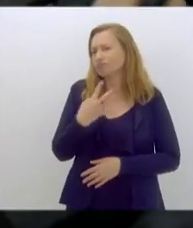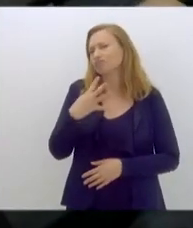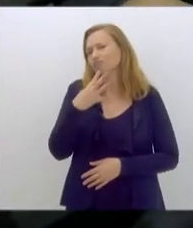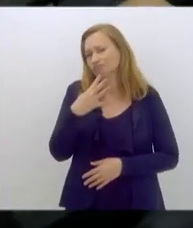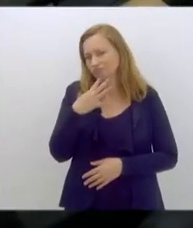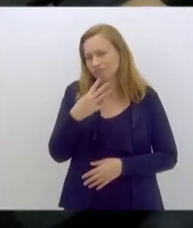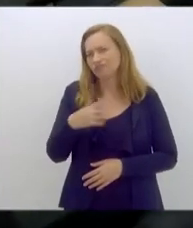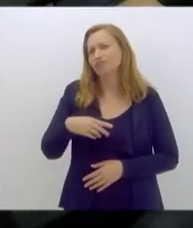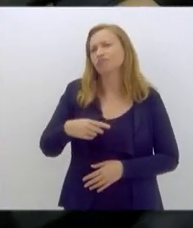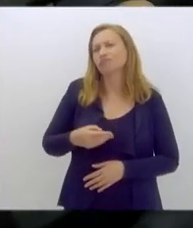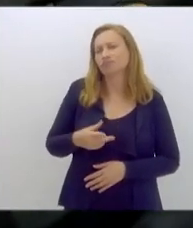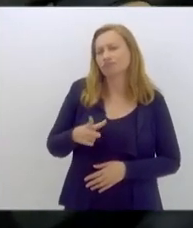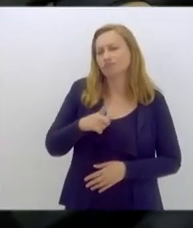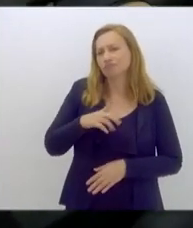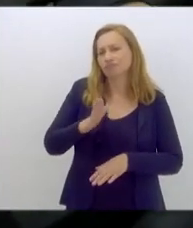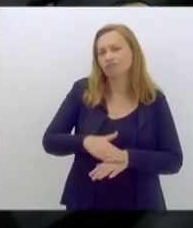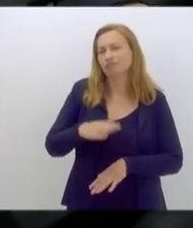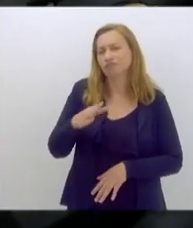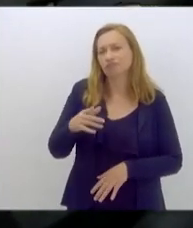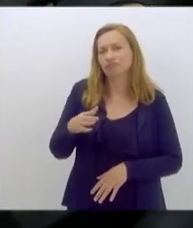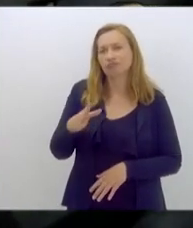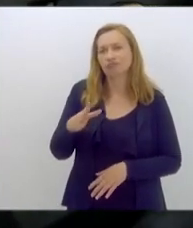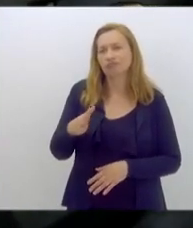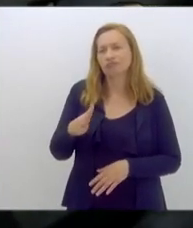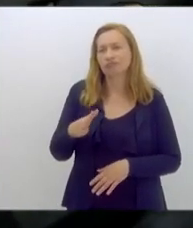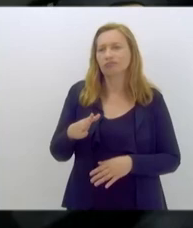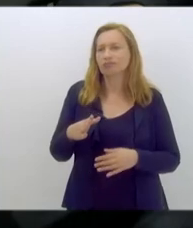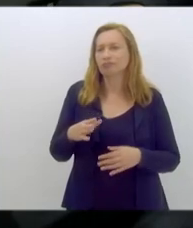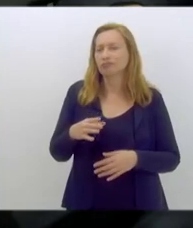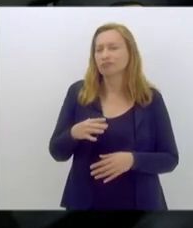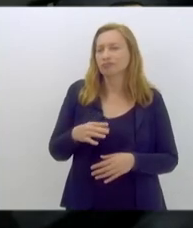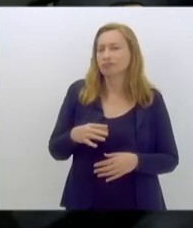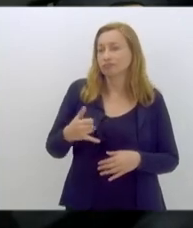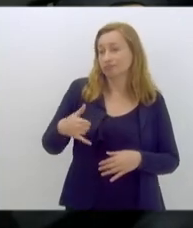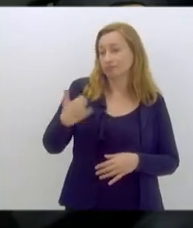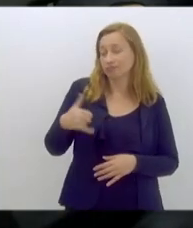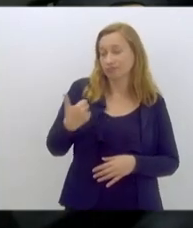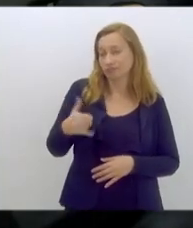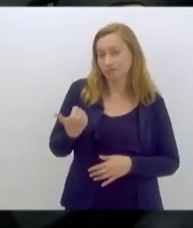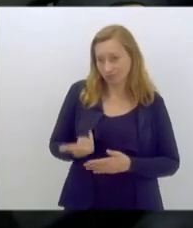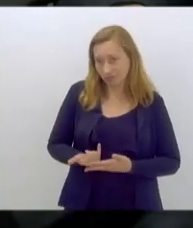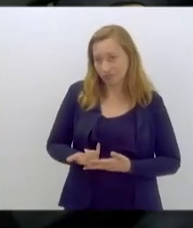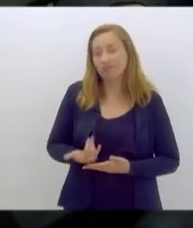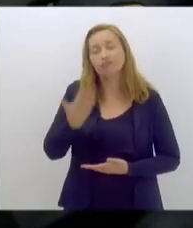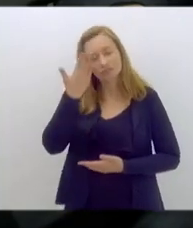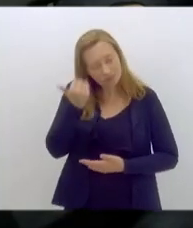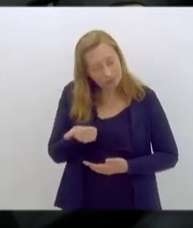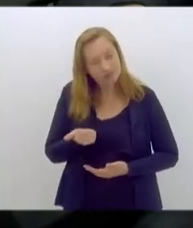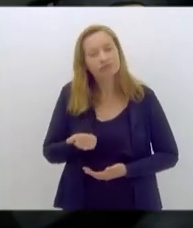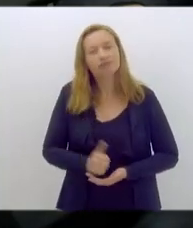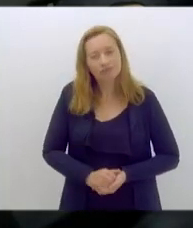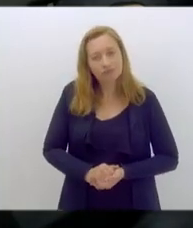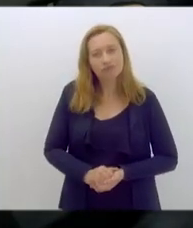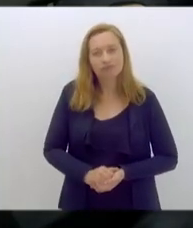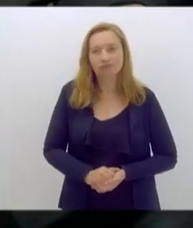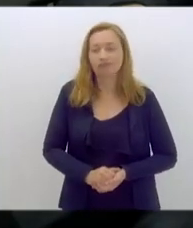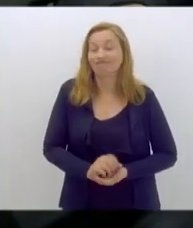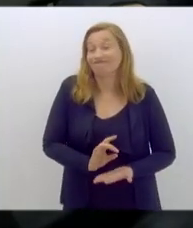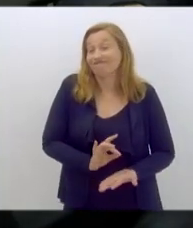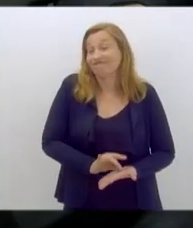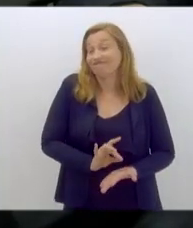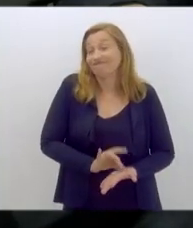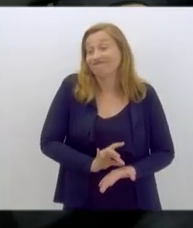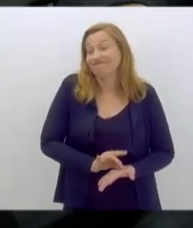quem tem um pouco mais de cabelo branco ou que falta os cabelos Todos nós sabemos que essa verdade